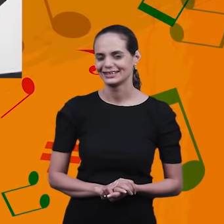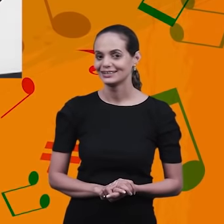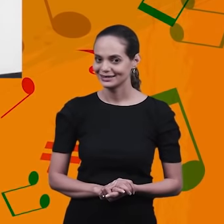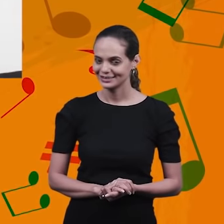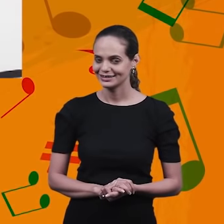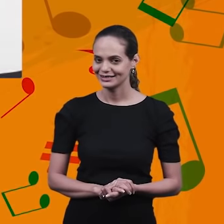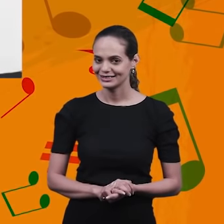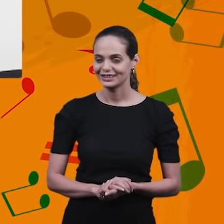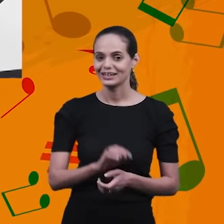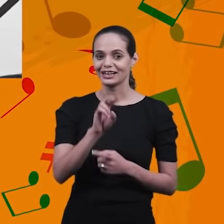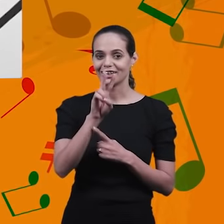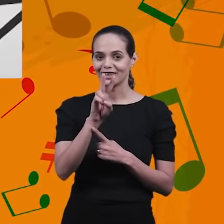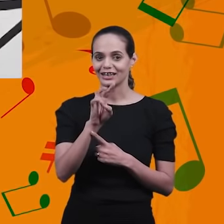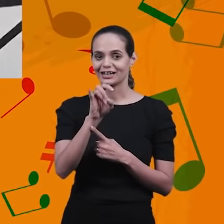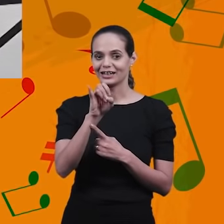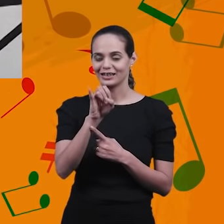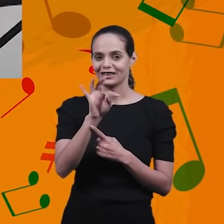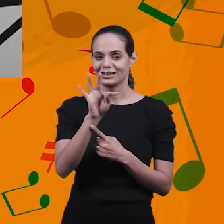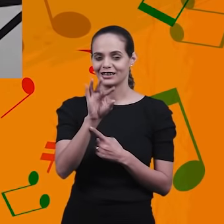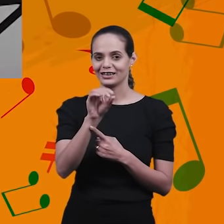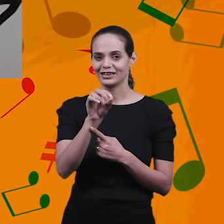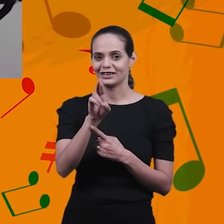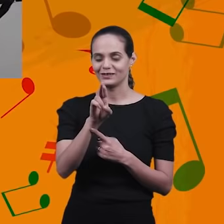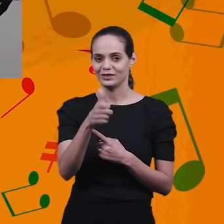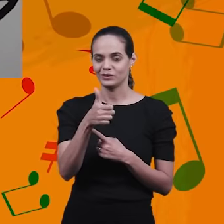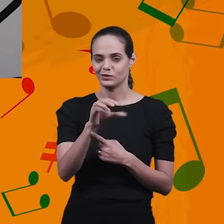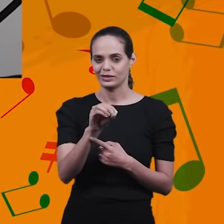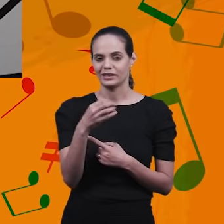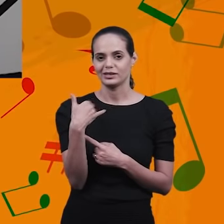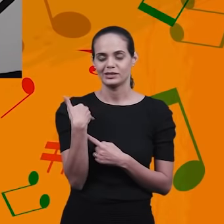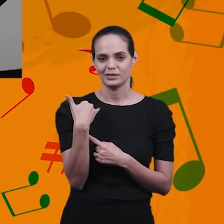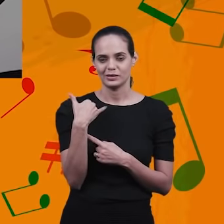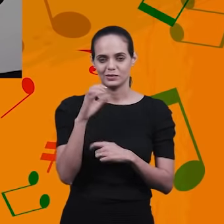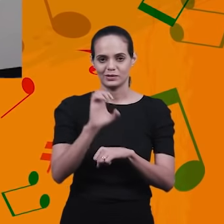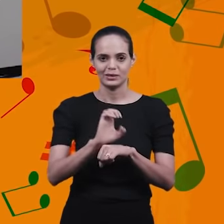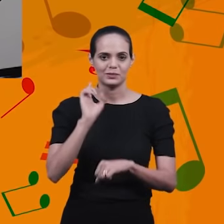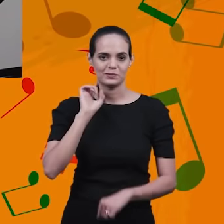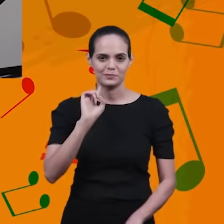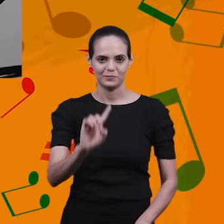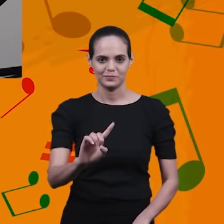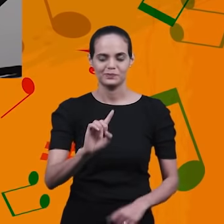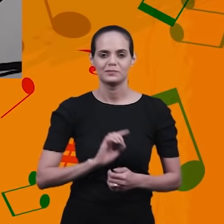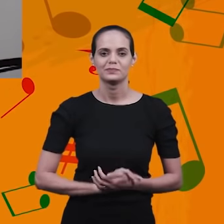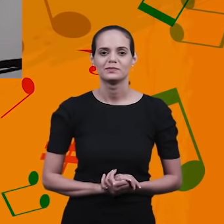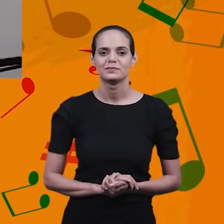João Vitor tem 10 anos, de Governador Valadares, Minas Gerais.